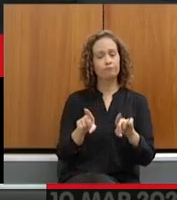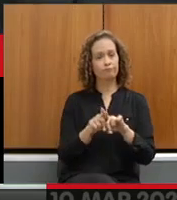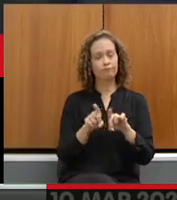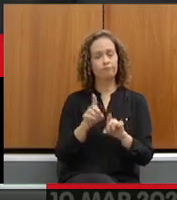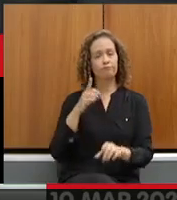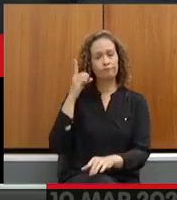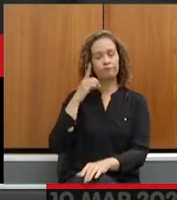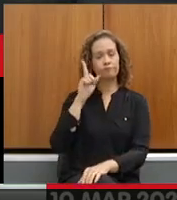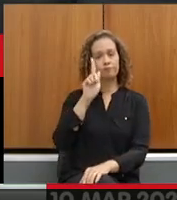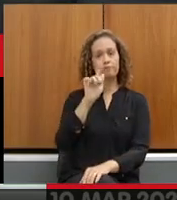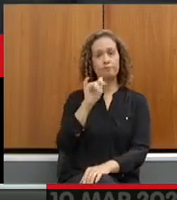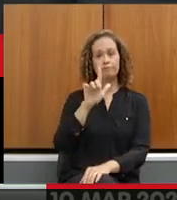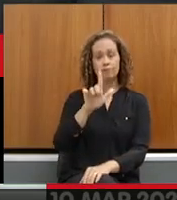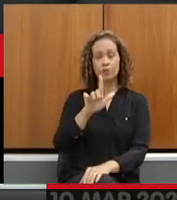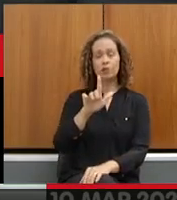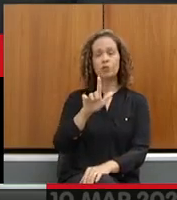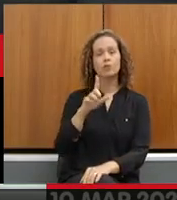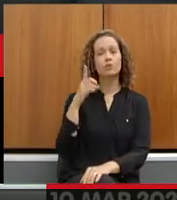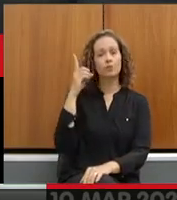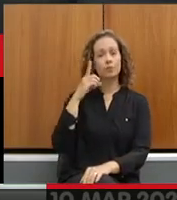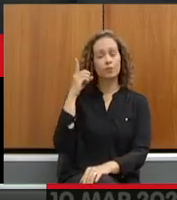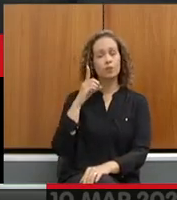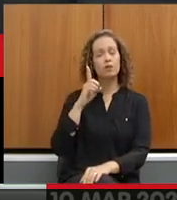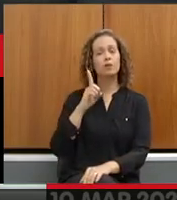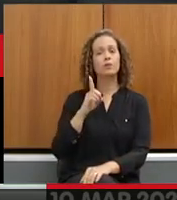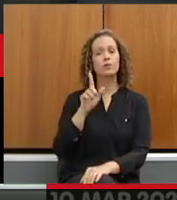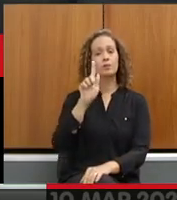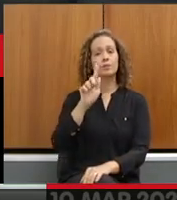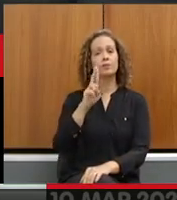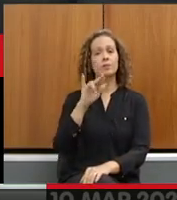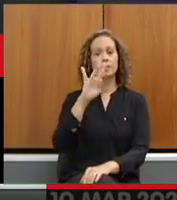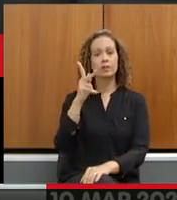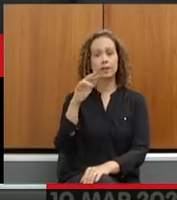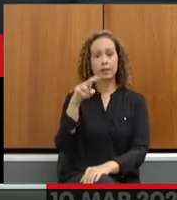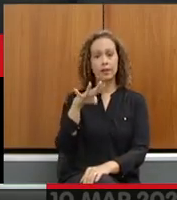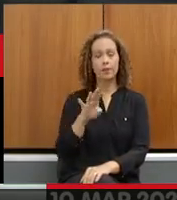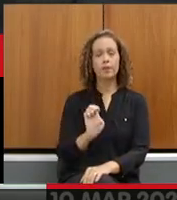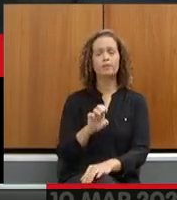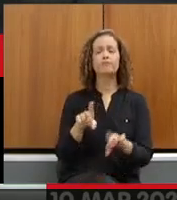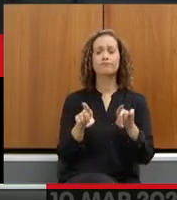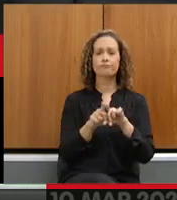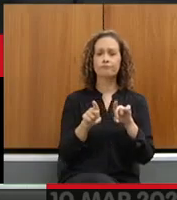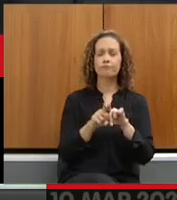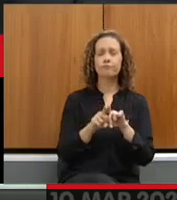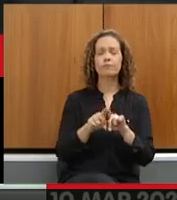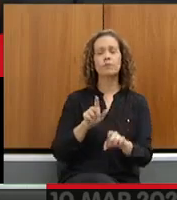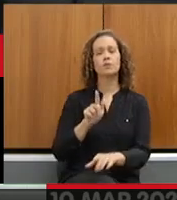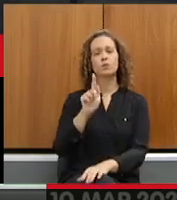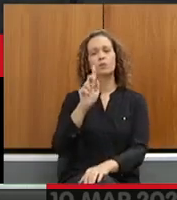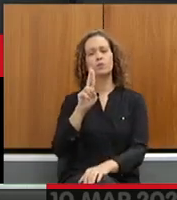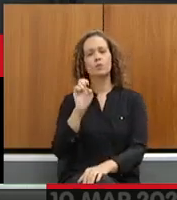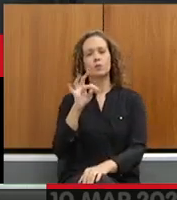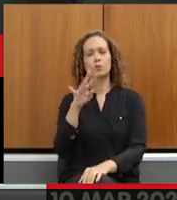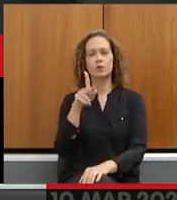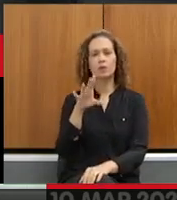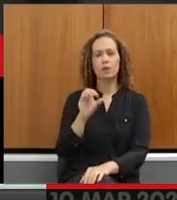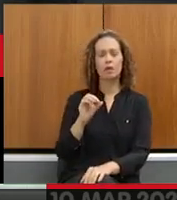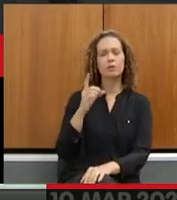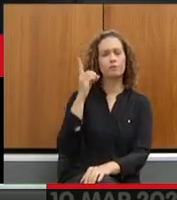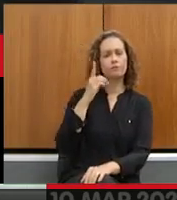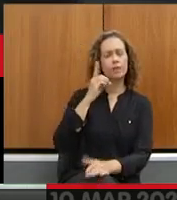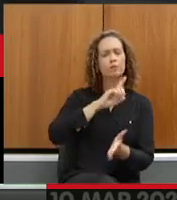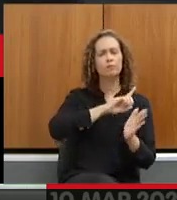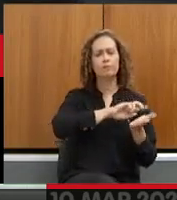Deputado Gil Pereira Deputado Guilherme da Cunha Deputado Gustavo Mitre Deputado Gustavo Santana Deputado Gustavo Valadares